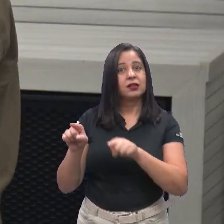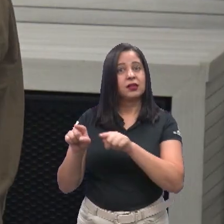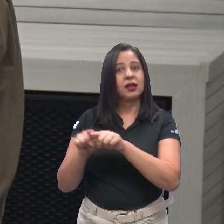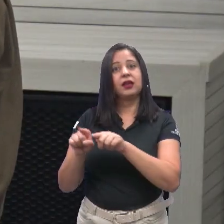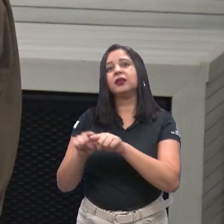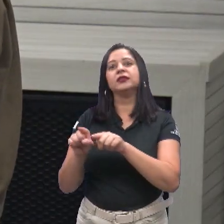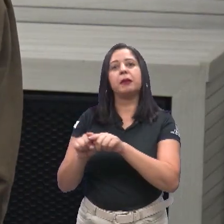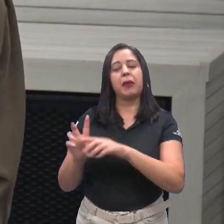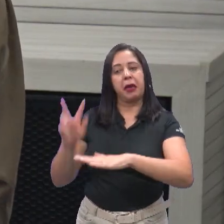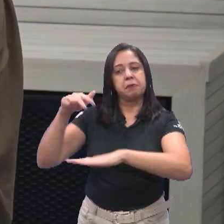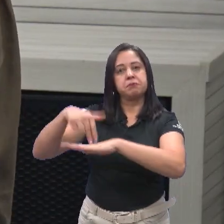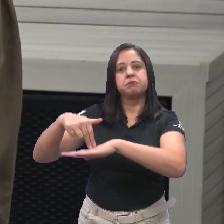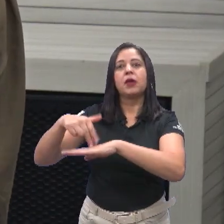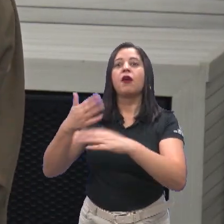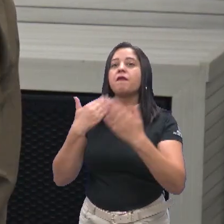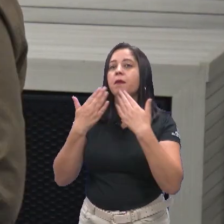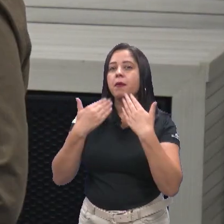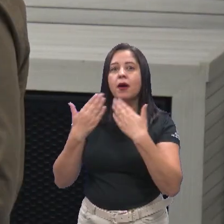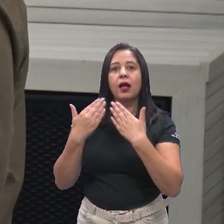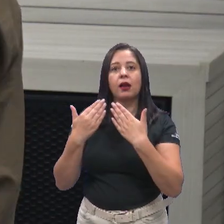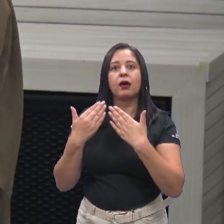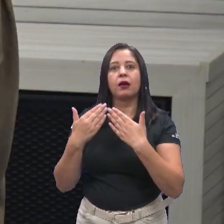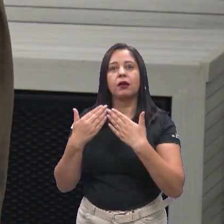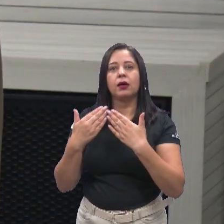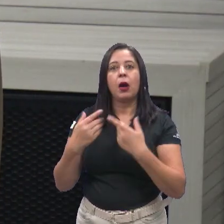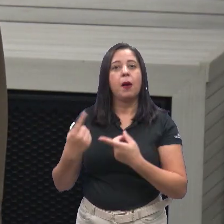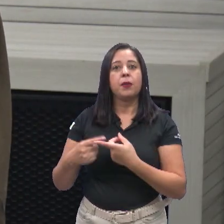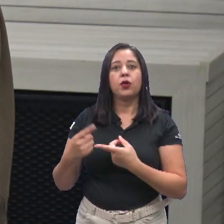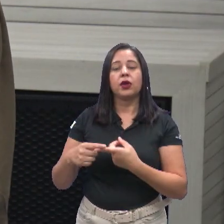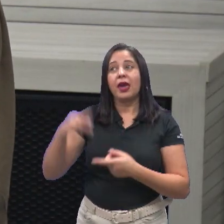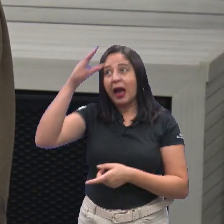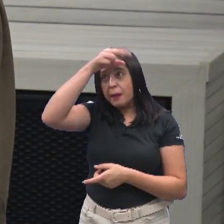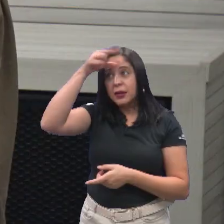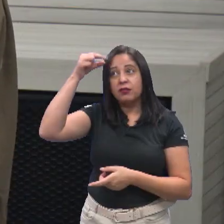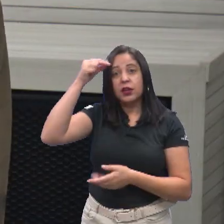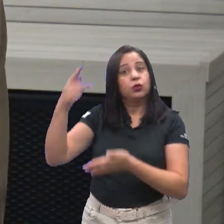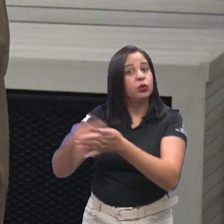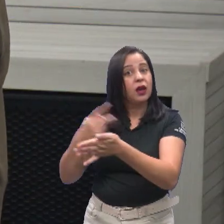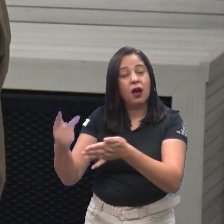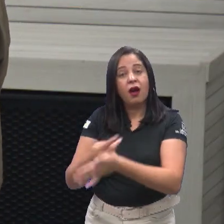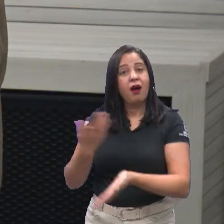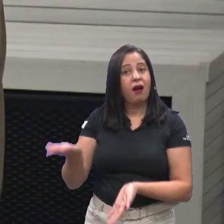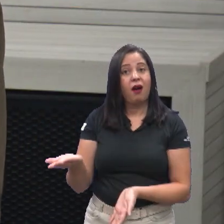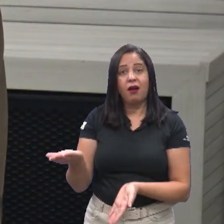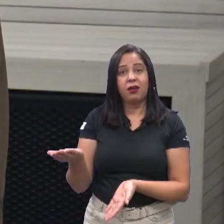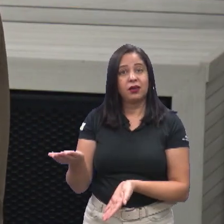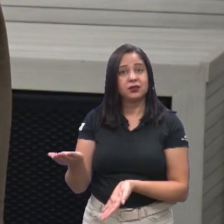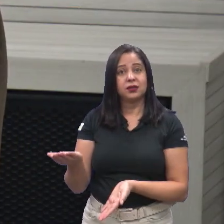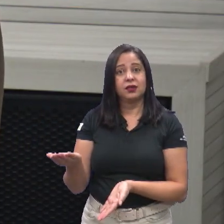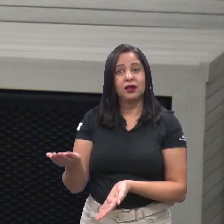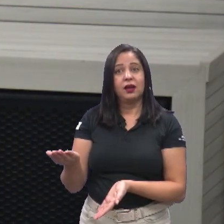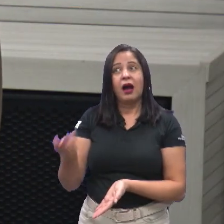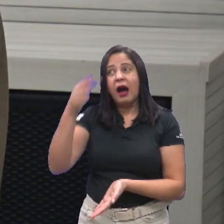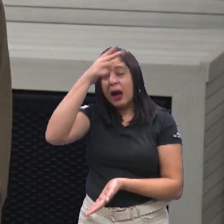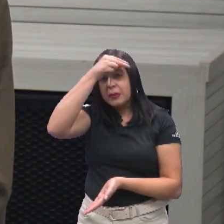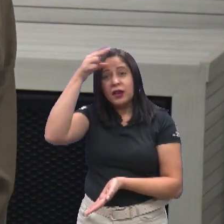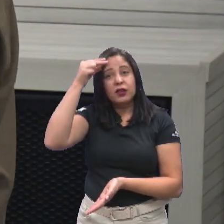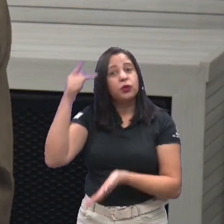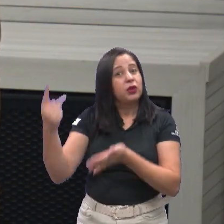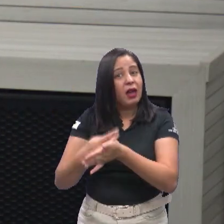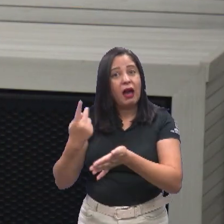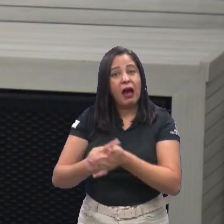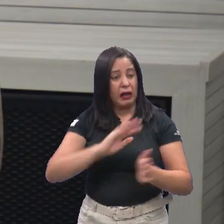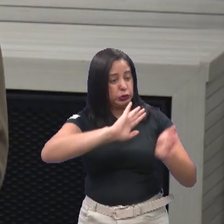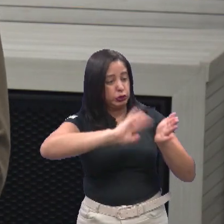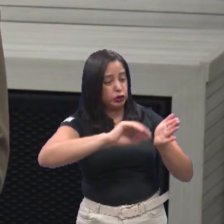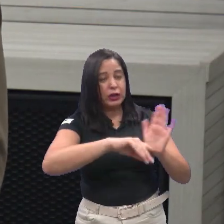aqui no microfone, mas é uma admissão deles próprios, que o governo está errado. Está errado de trocar, está errado de tirar, está